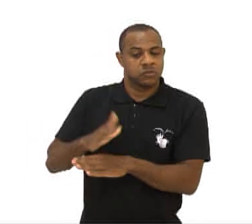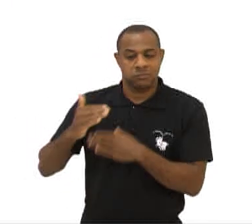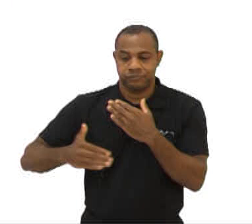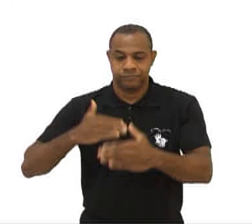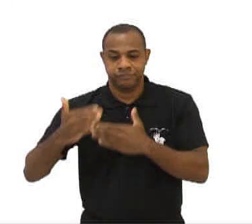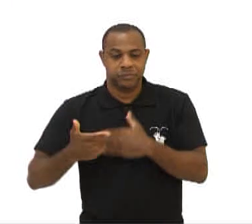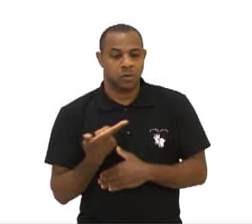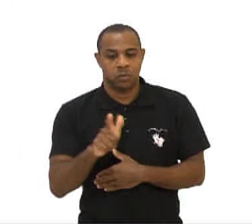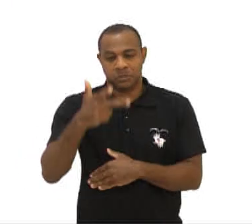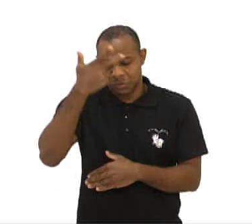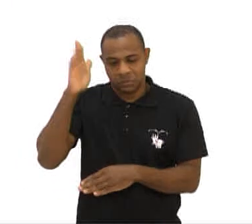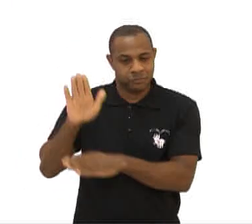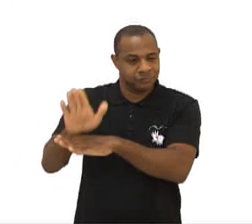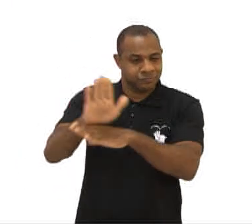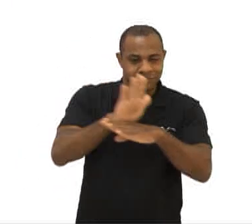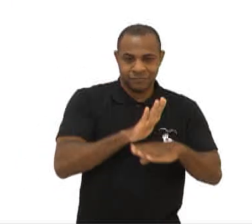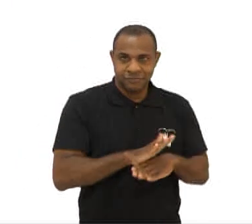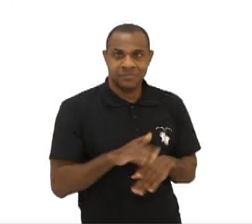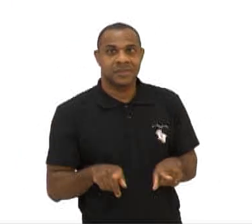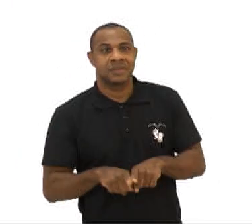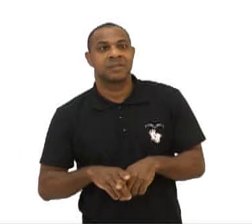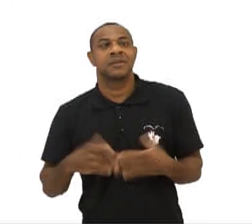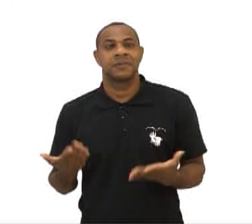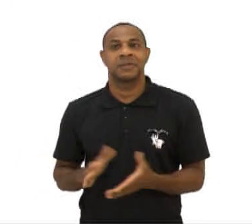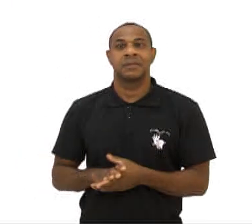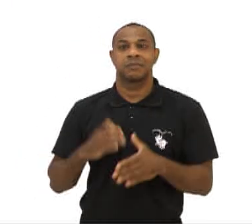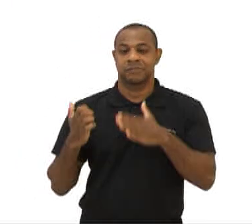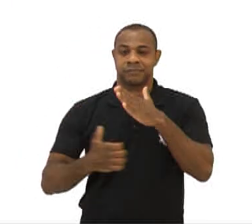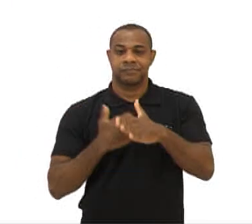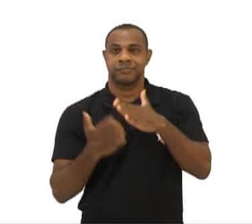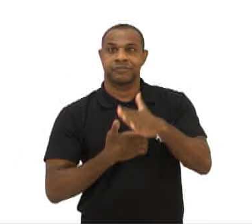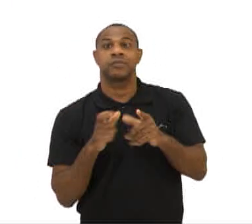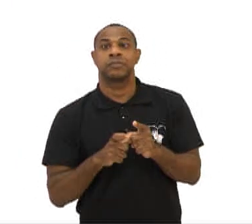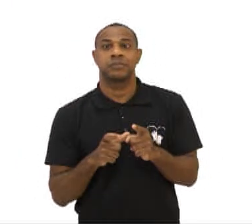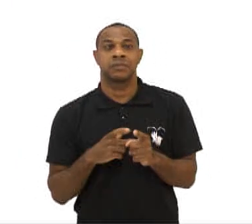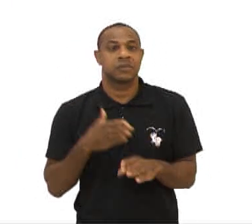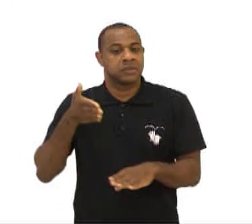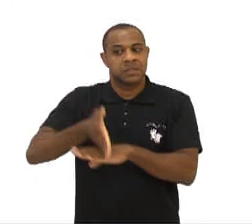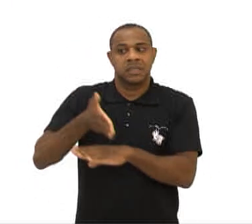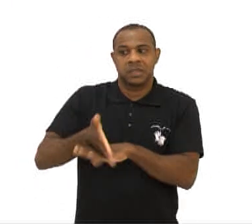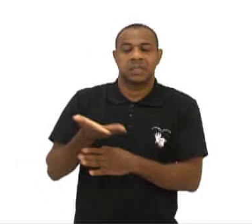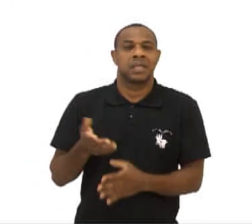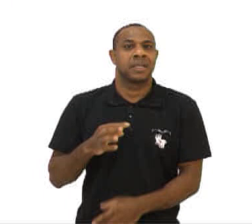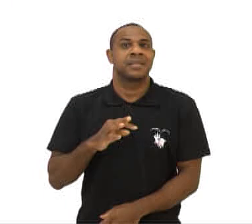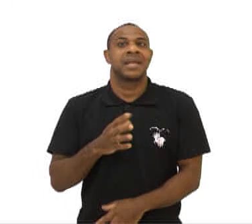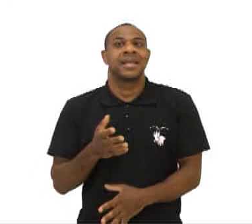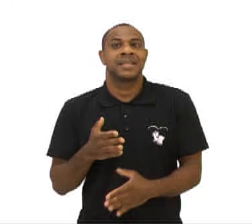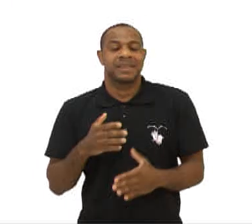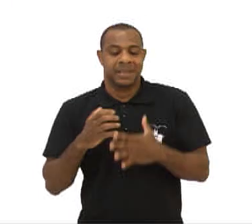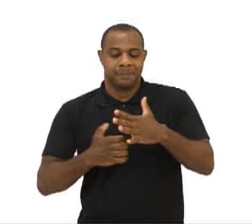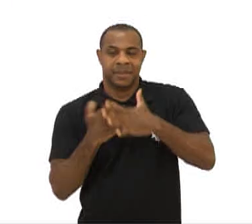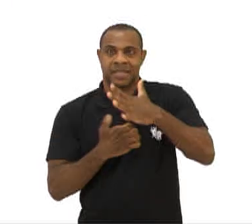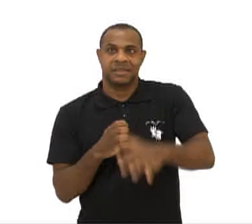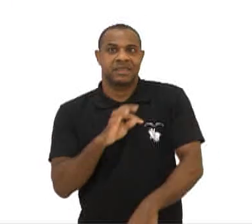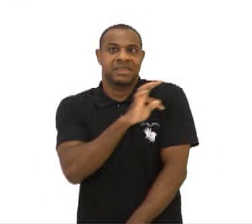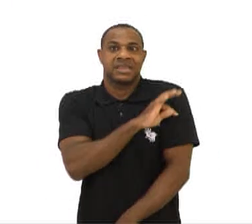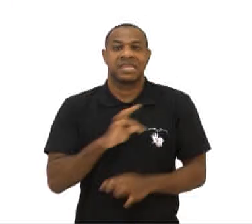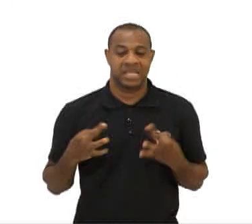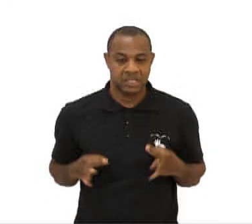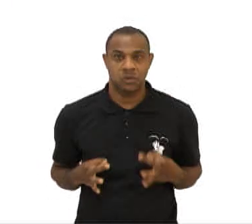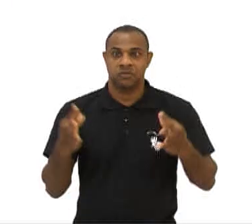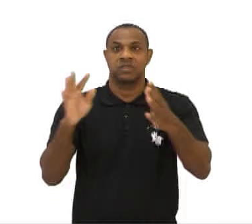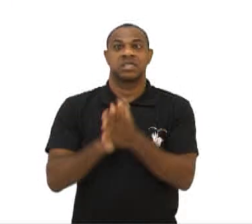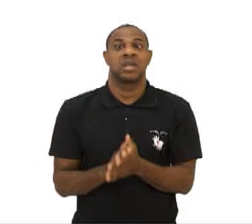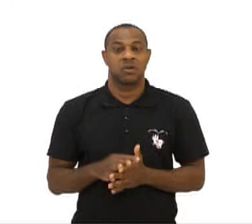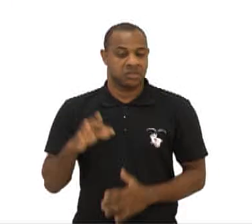havia aprendido. Cris então se candidatou a um emprego em tecnologia na Filadélfia. O salário dele dobrou